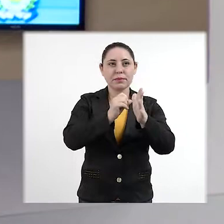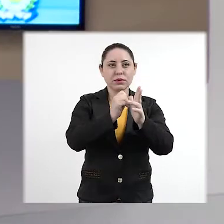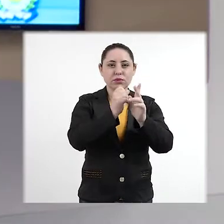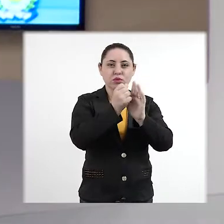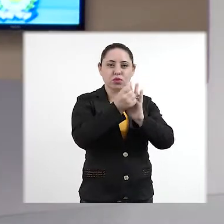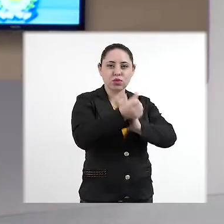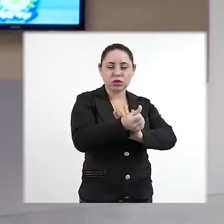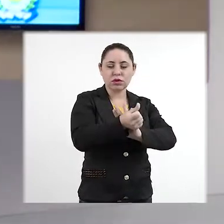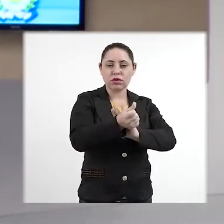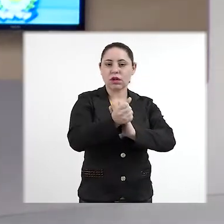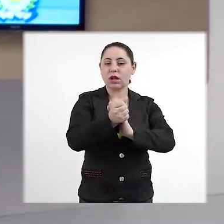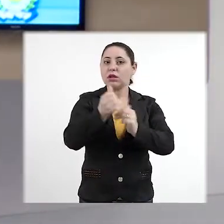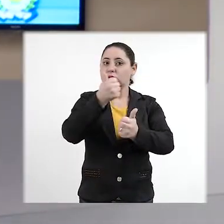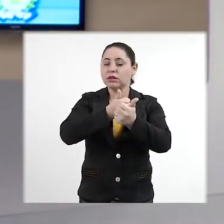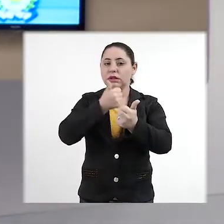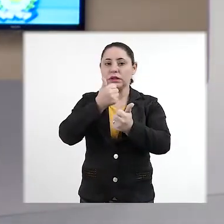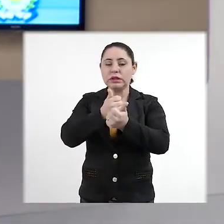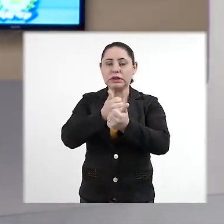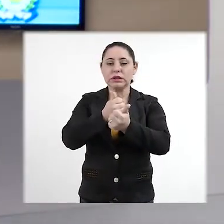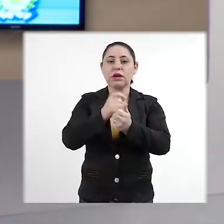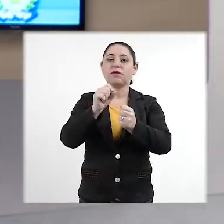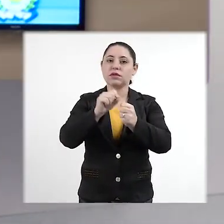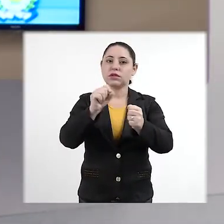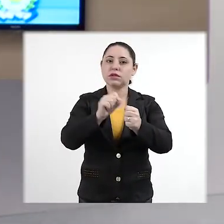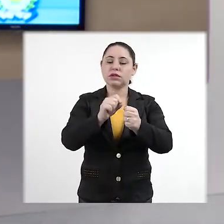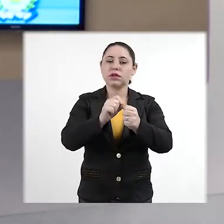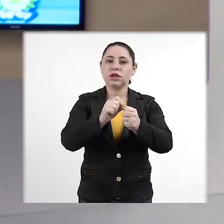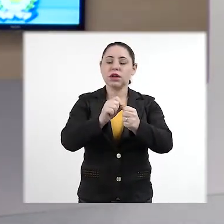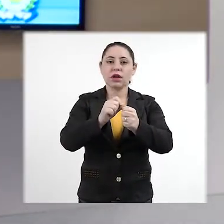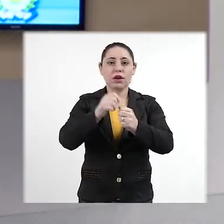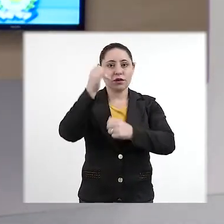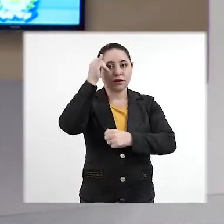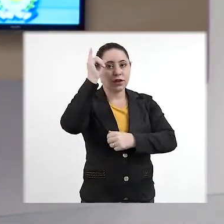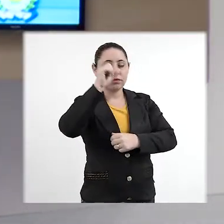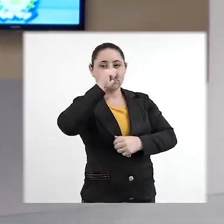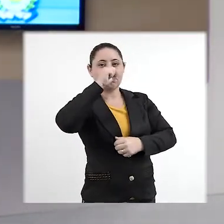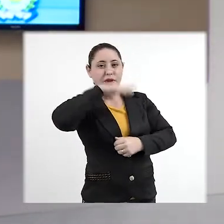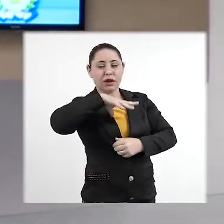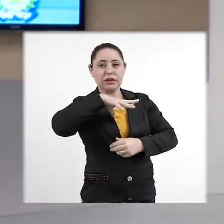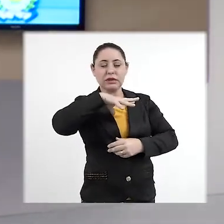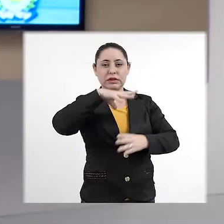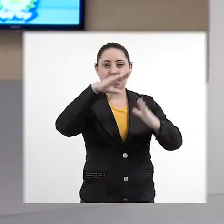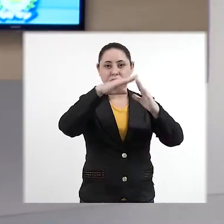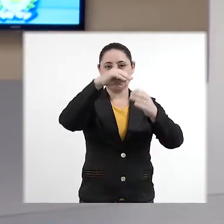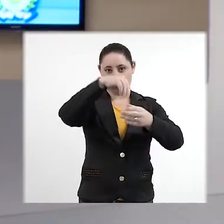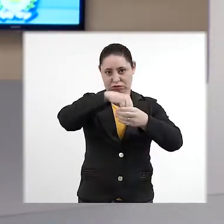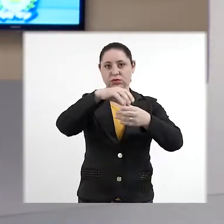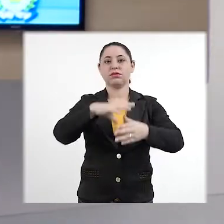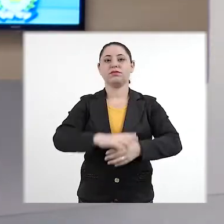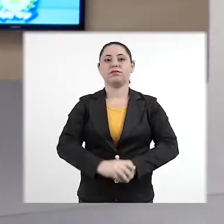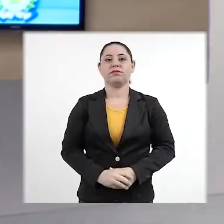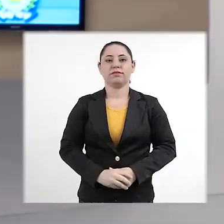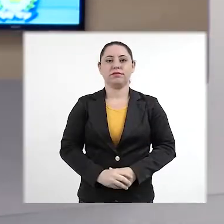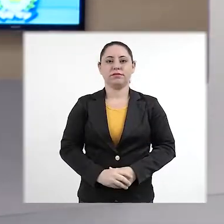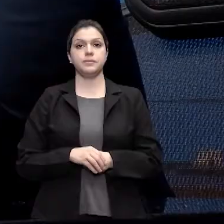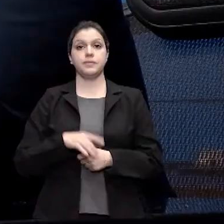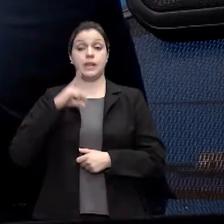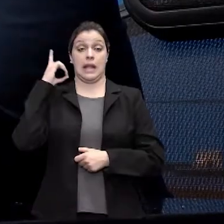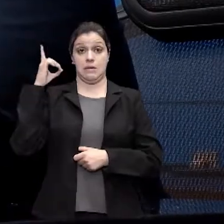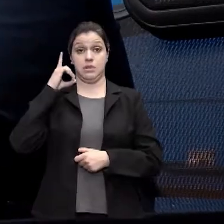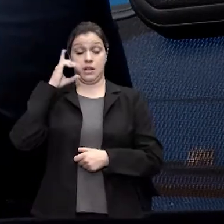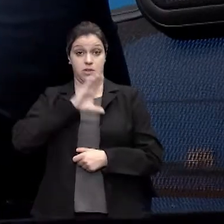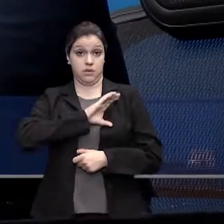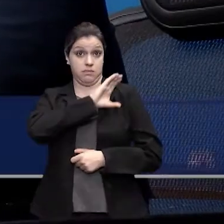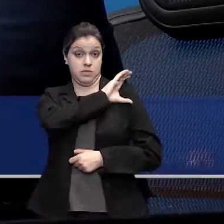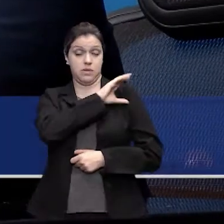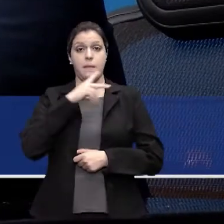primeiro semestre e que tenta garantir a integridade física de vítimas de violência doméstica.